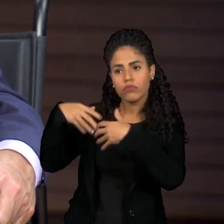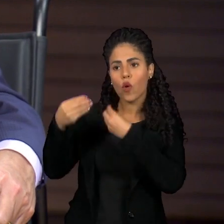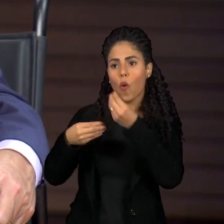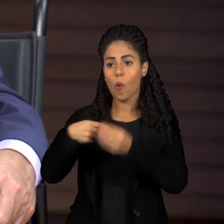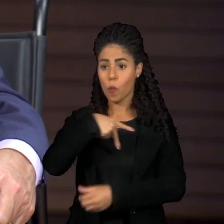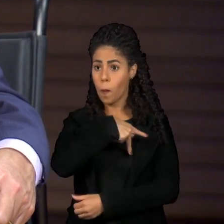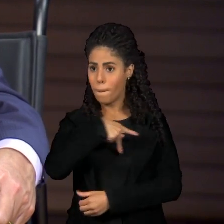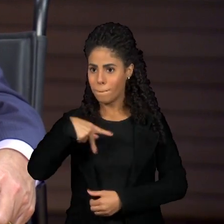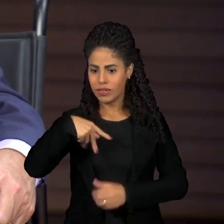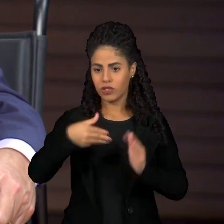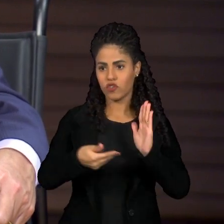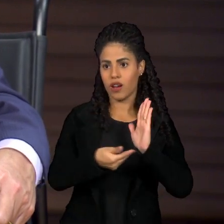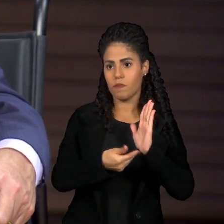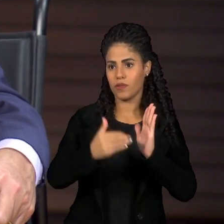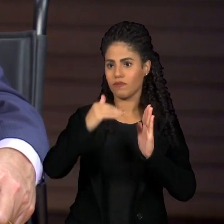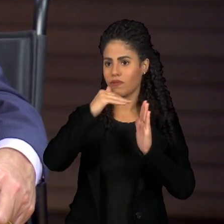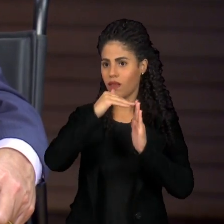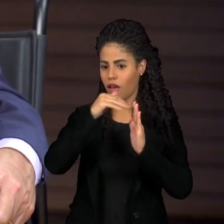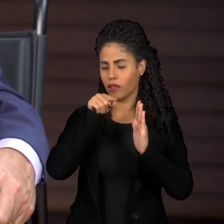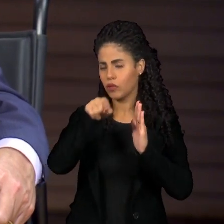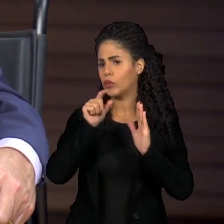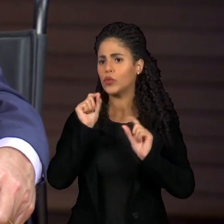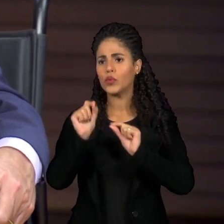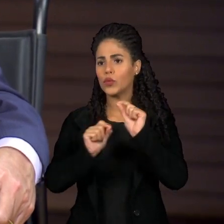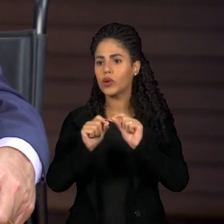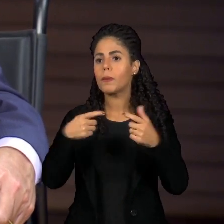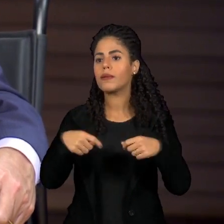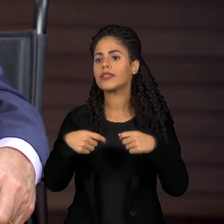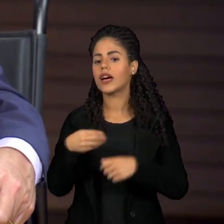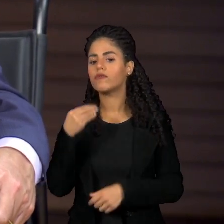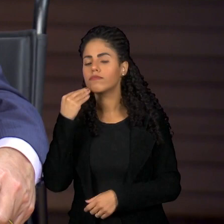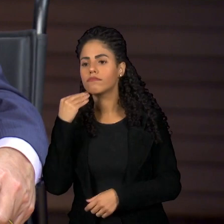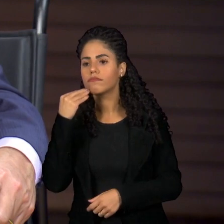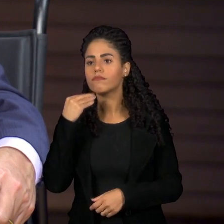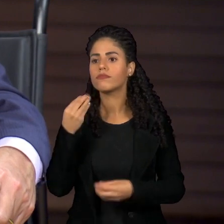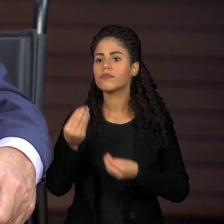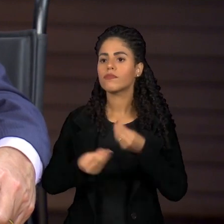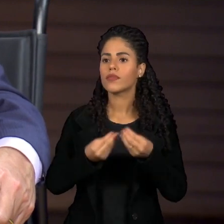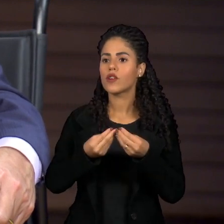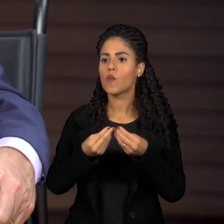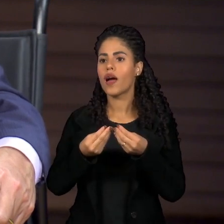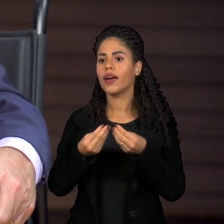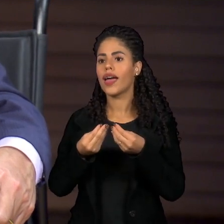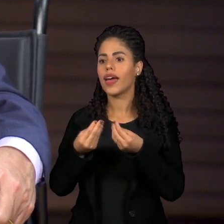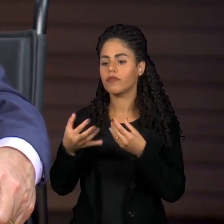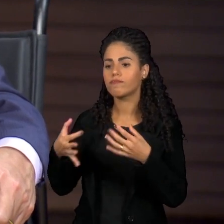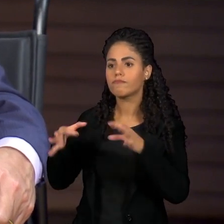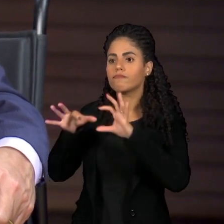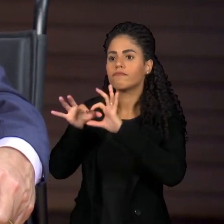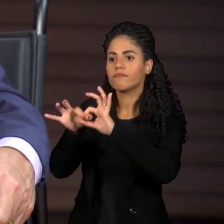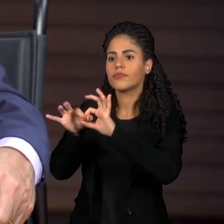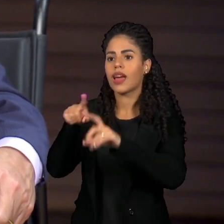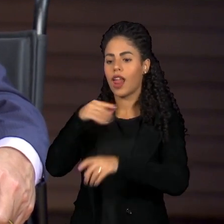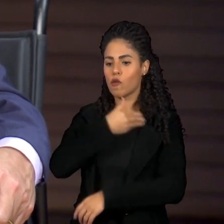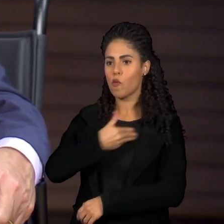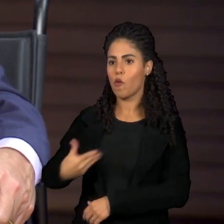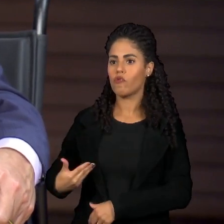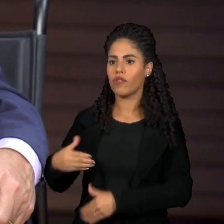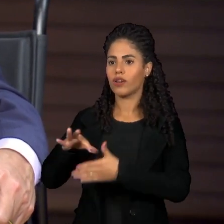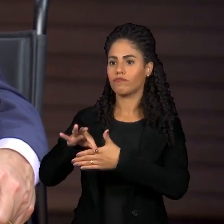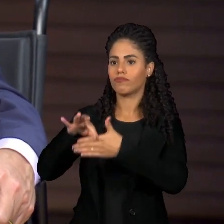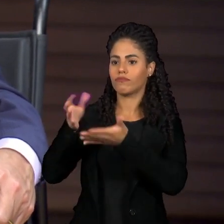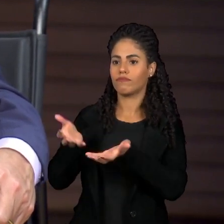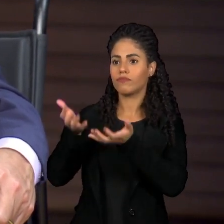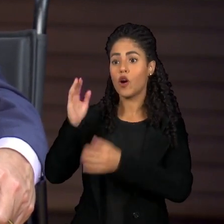da Câmara e do Senado, por exemplo, eles tinham prestígio pela proximidade com o chefe do governo.